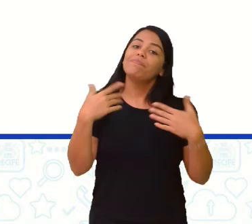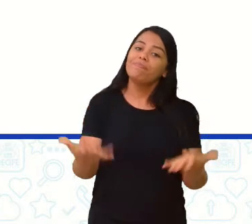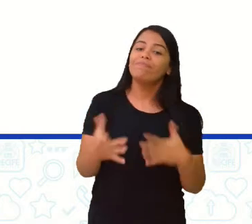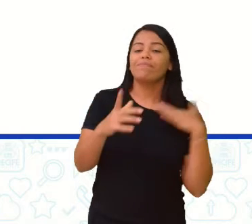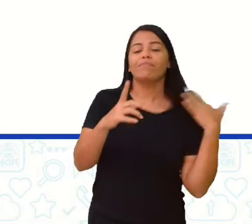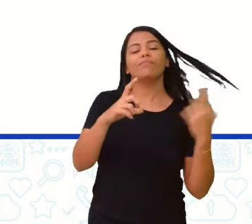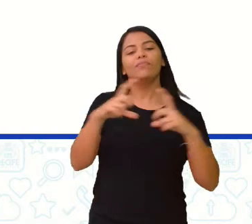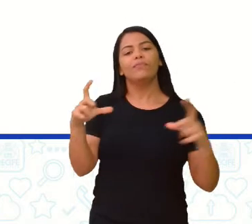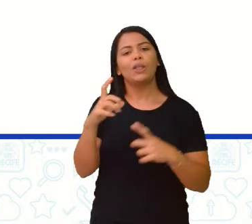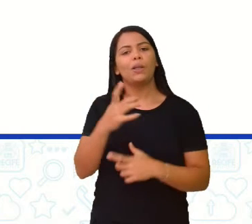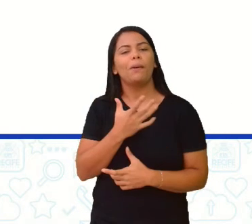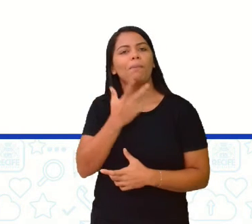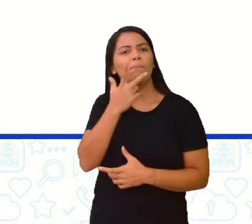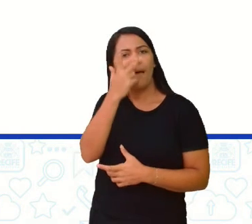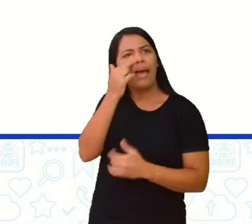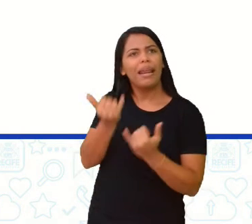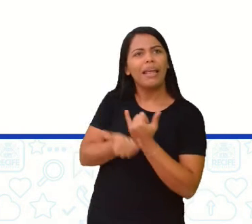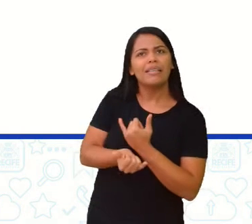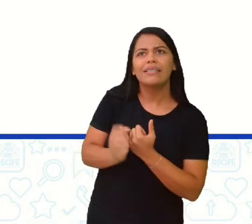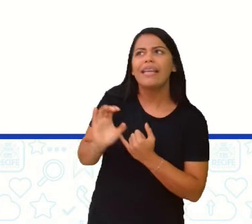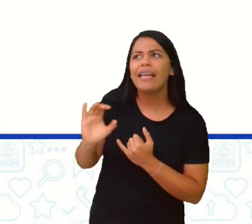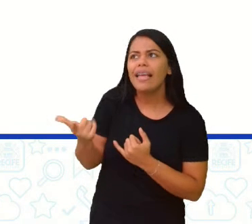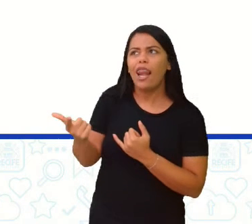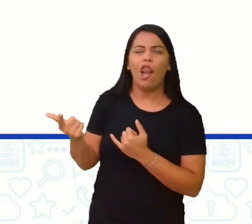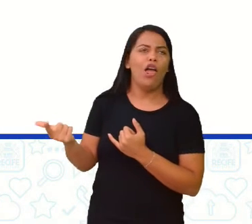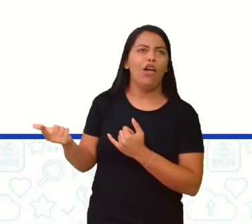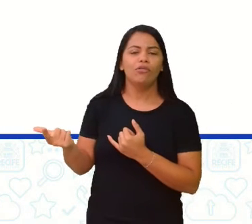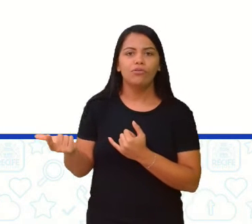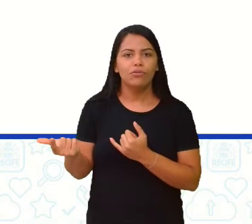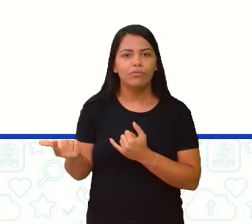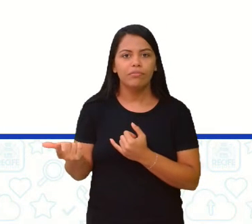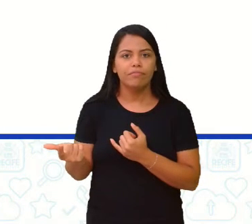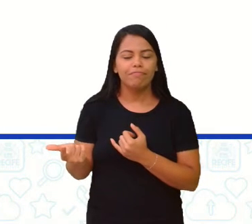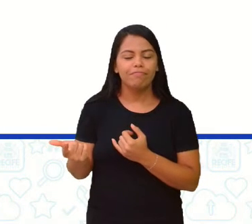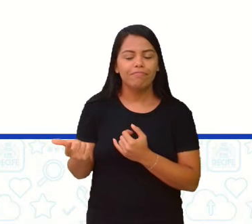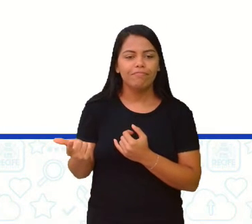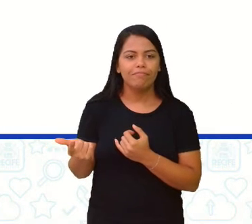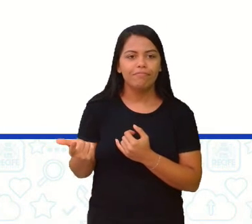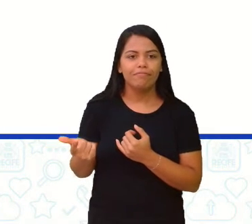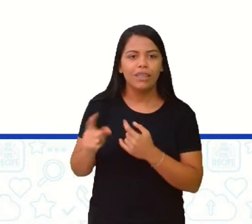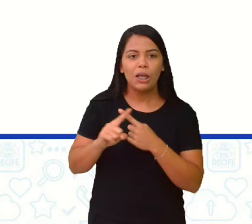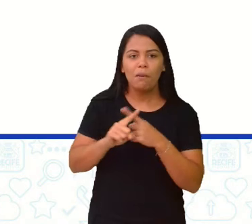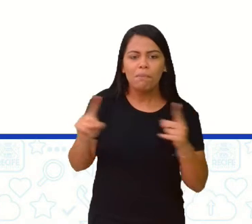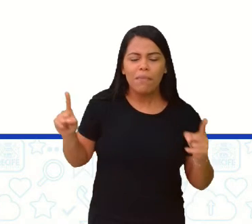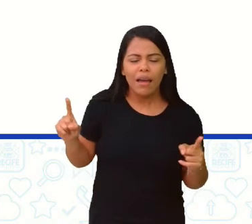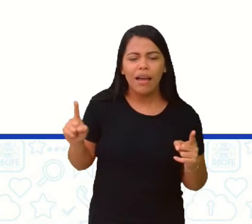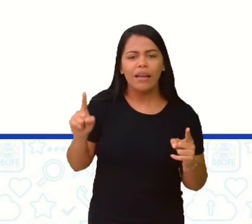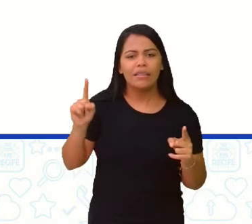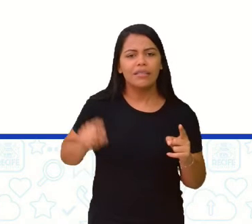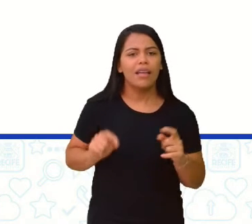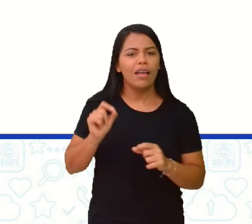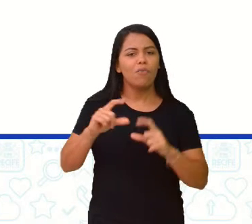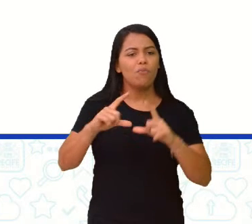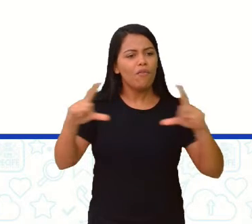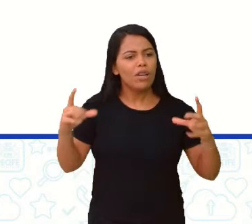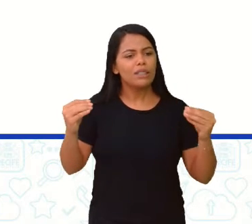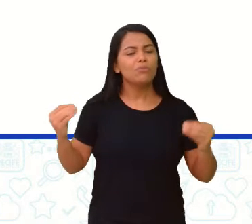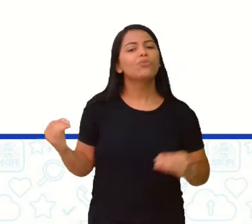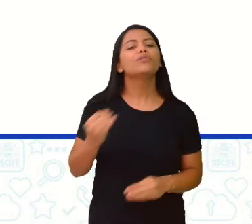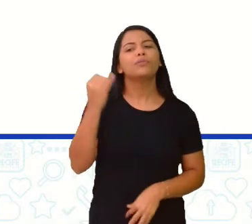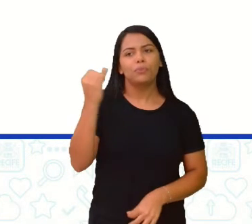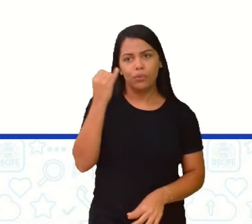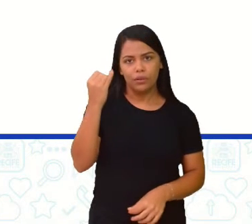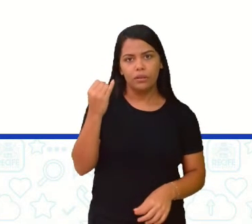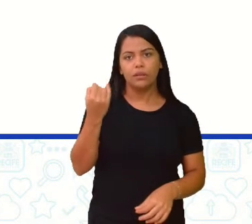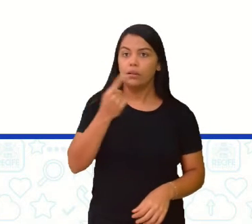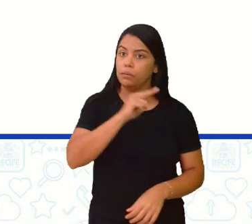de parecer óbvio, essa situação aí que ele colocou, mas é uma frase importantíssima,